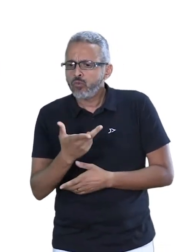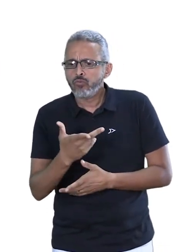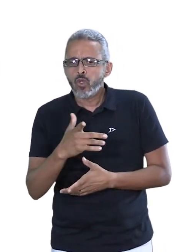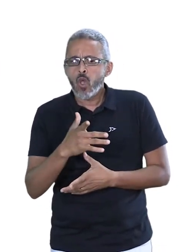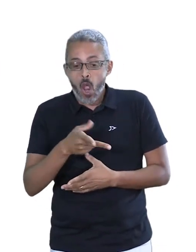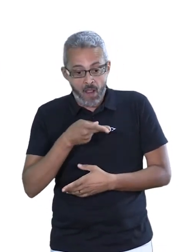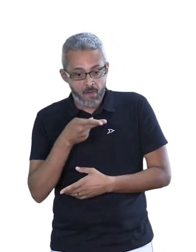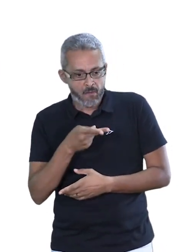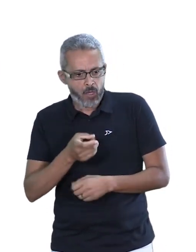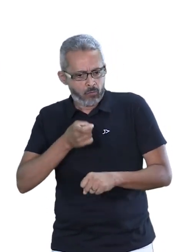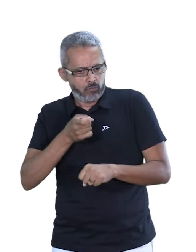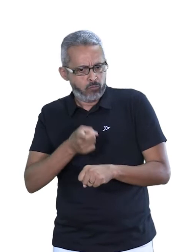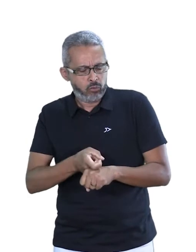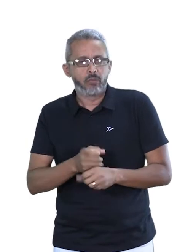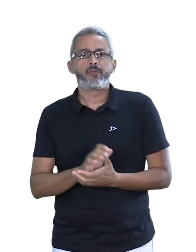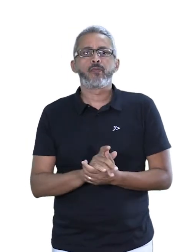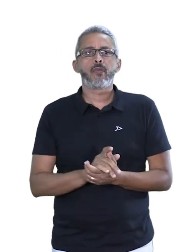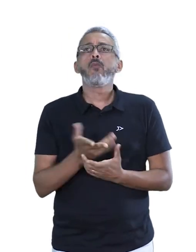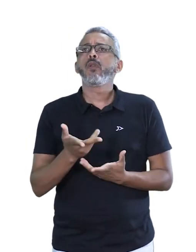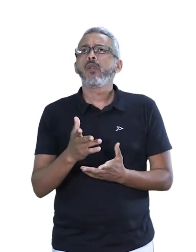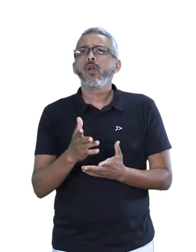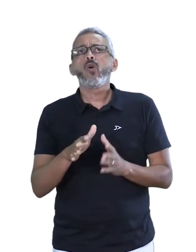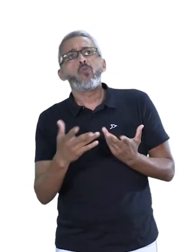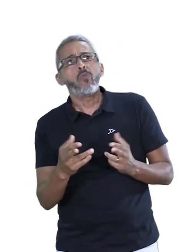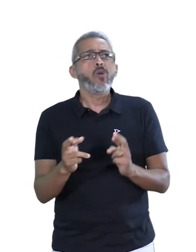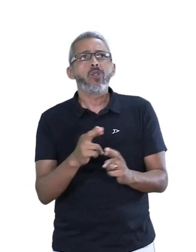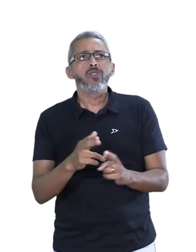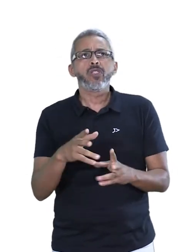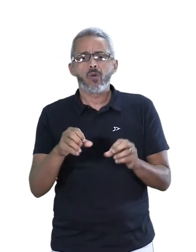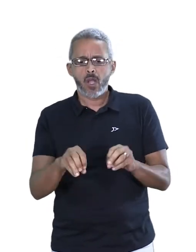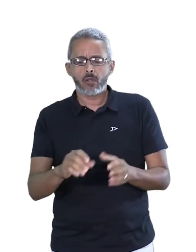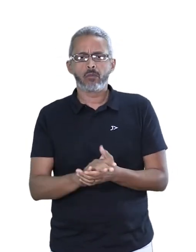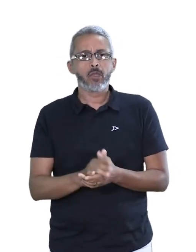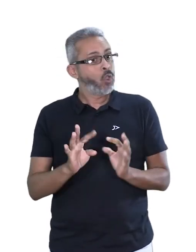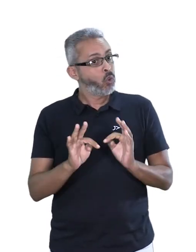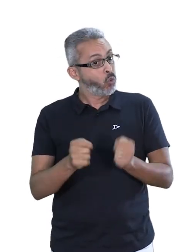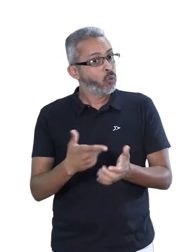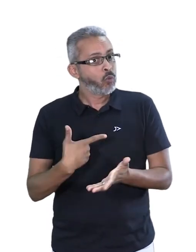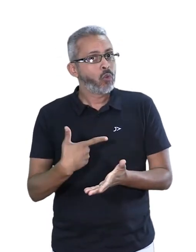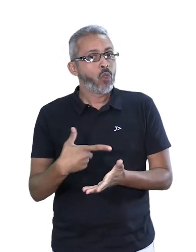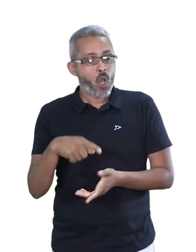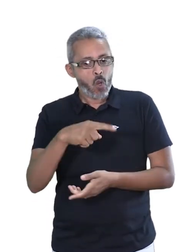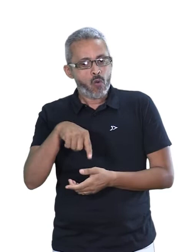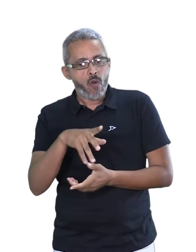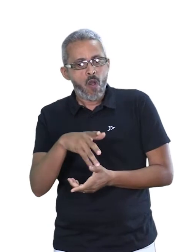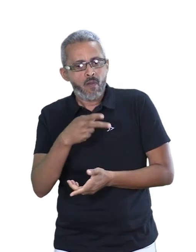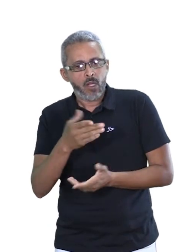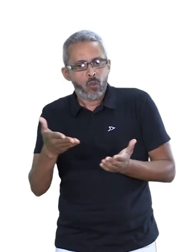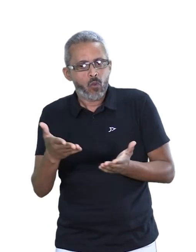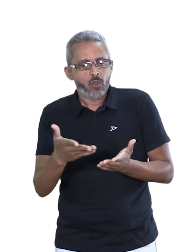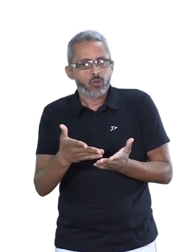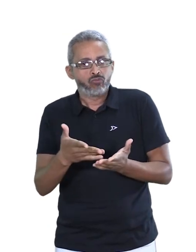consistente, com propriedade. Mas o que isso tem a ver com a nossa aula? Tudo, pois estamos falando do